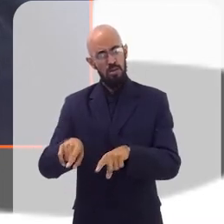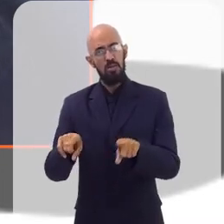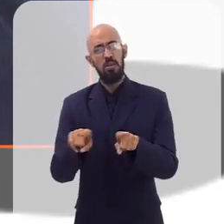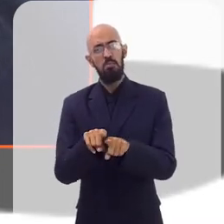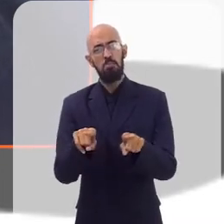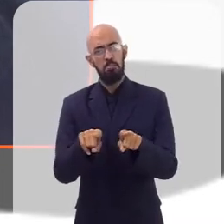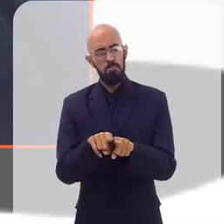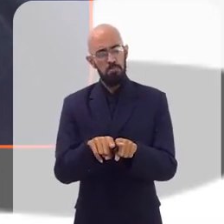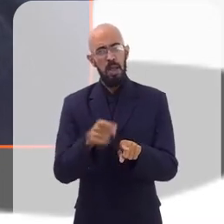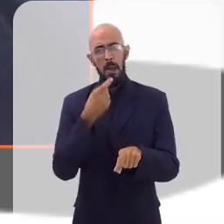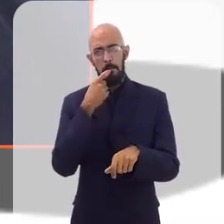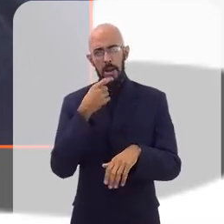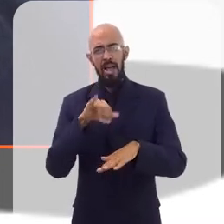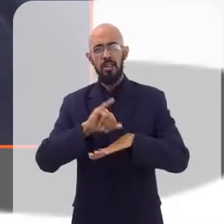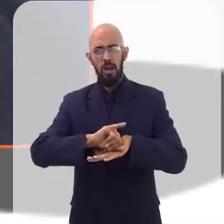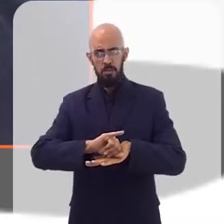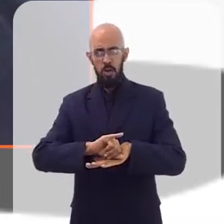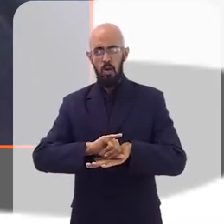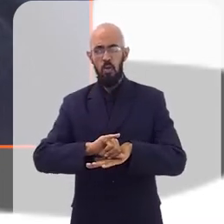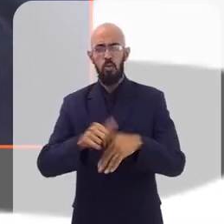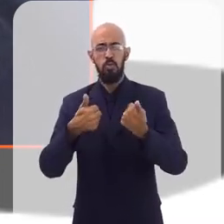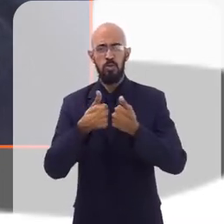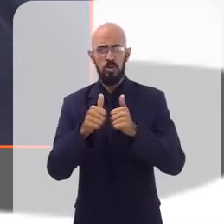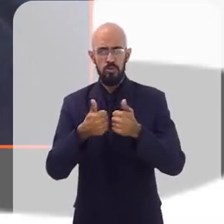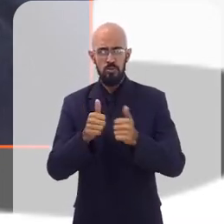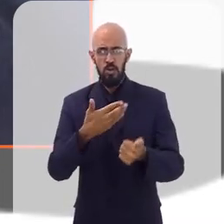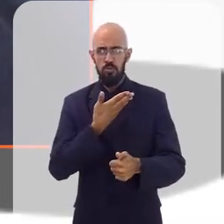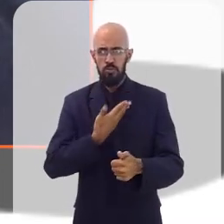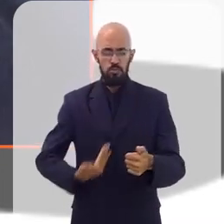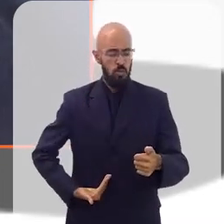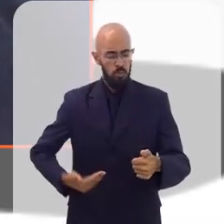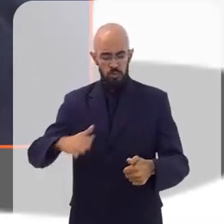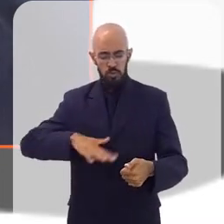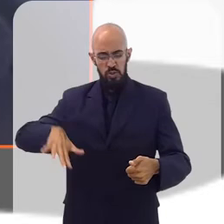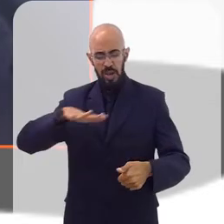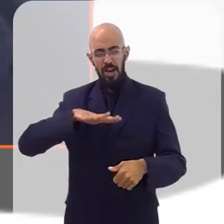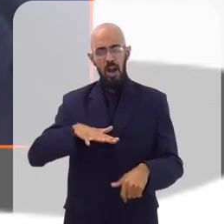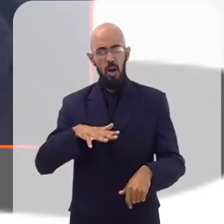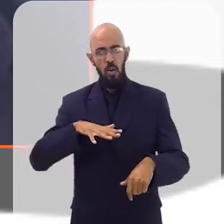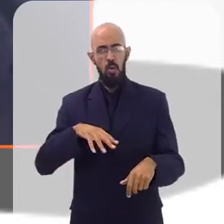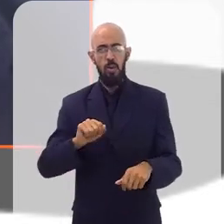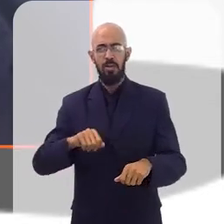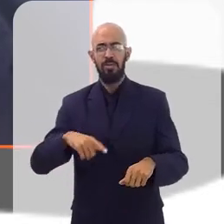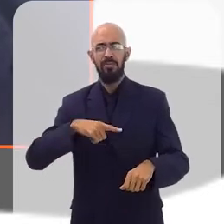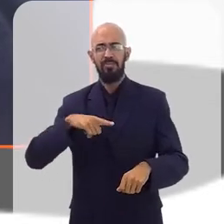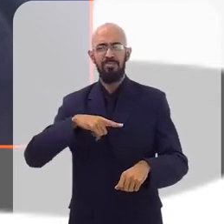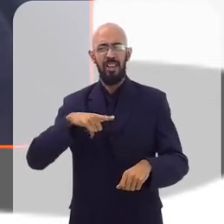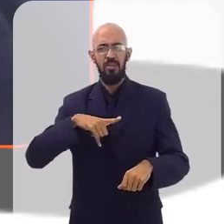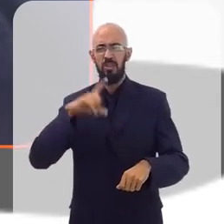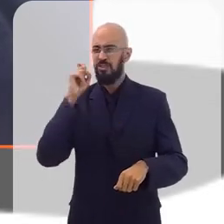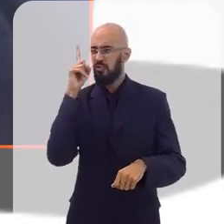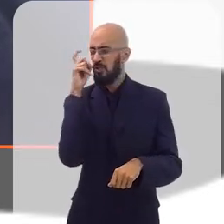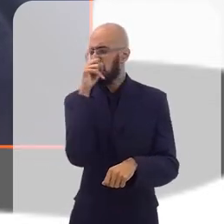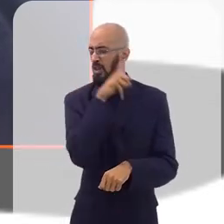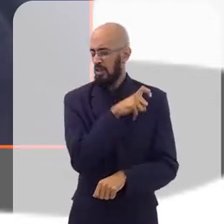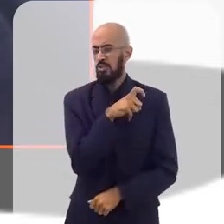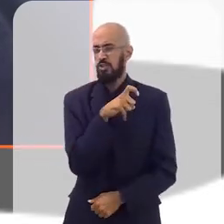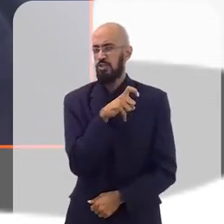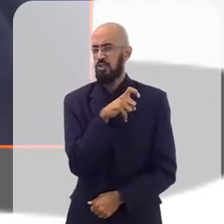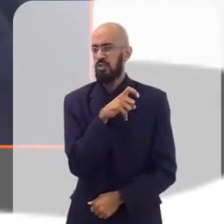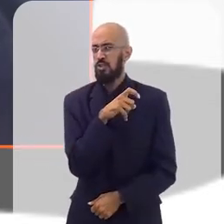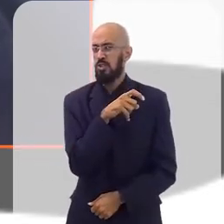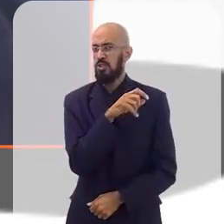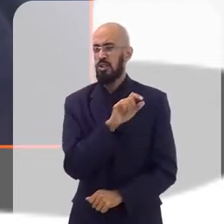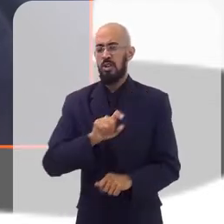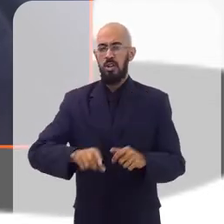interior ou na região metropolitana hoje transporte público em geral ele está passando por uma dificuldade muito